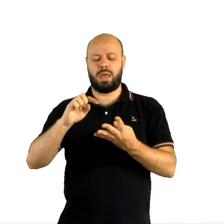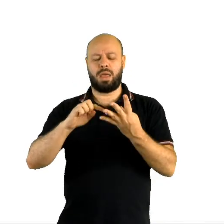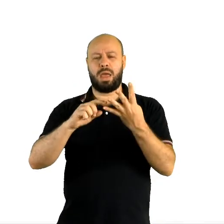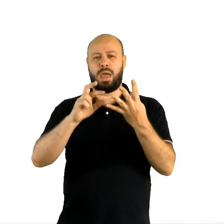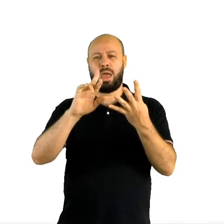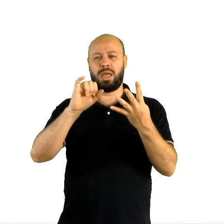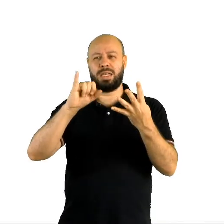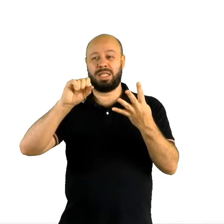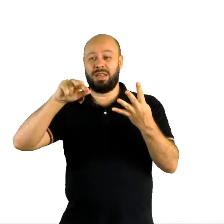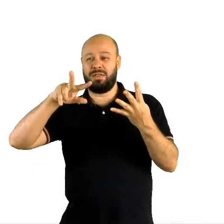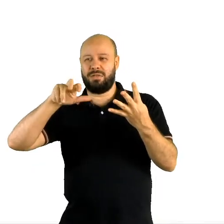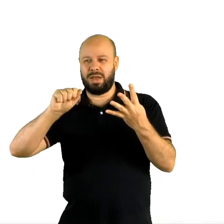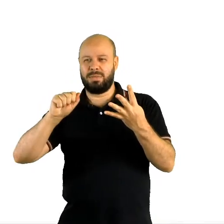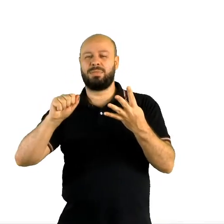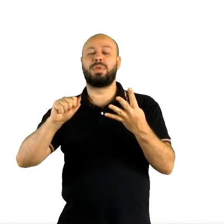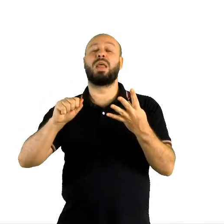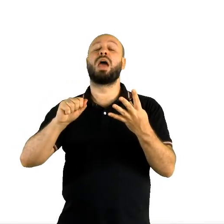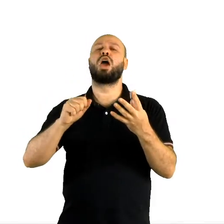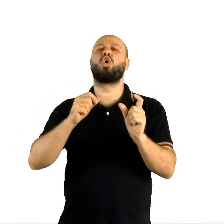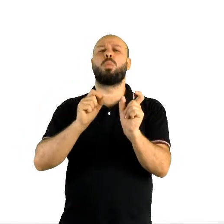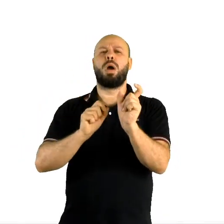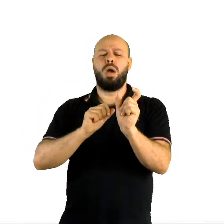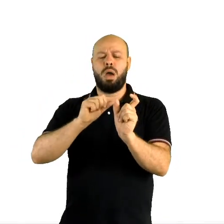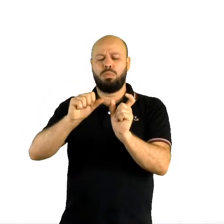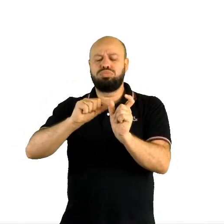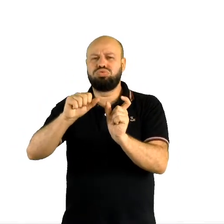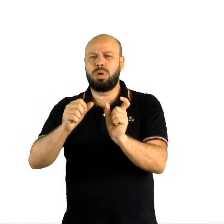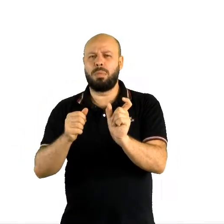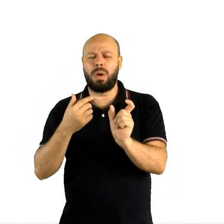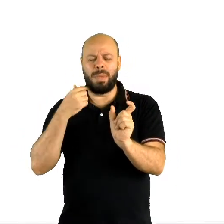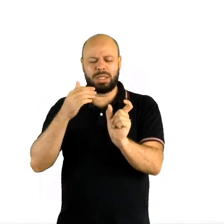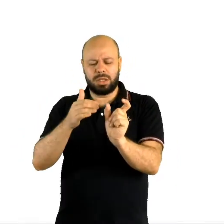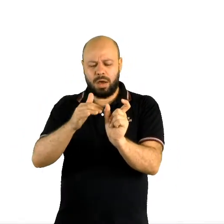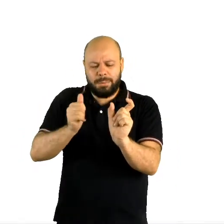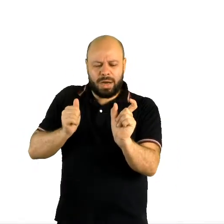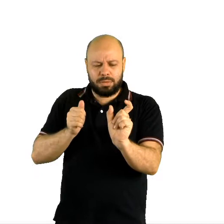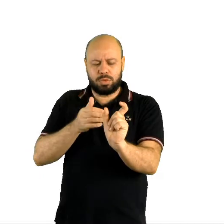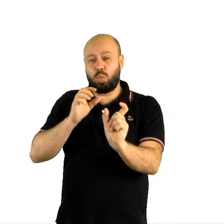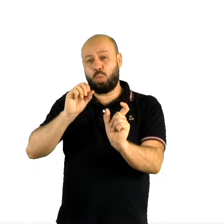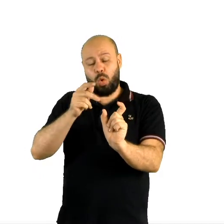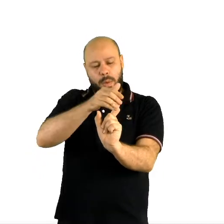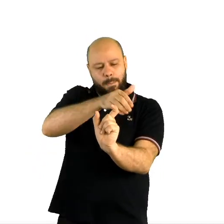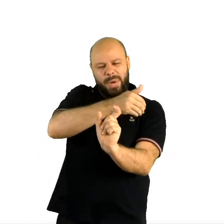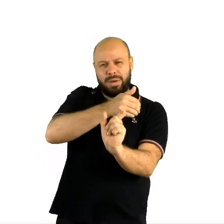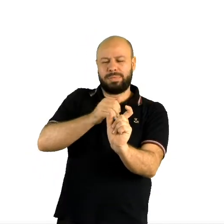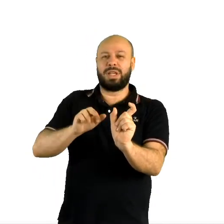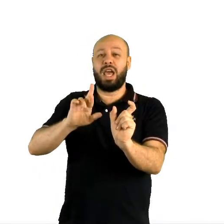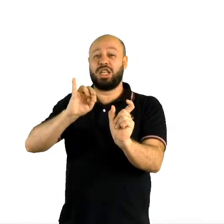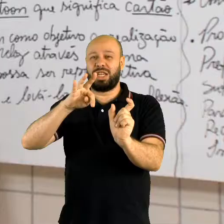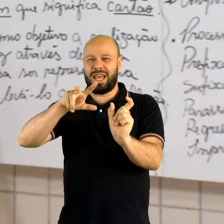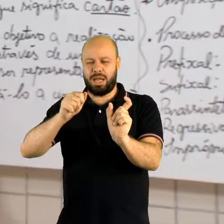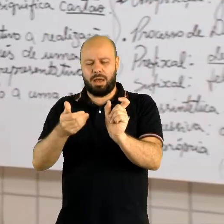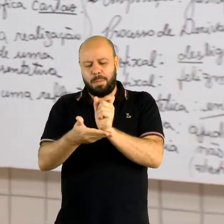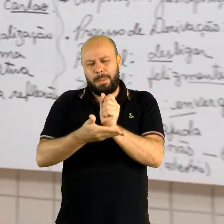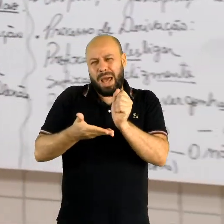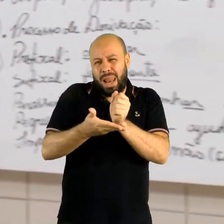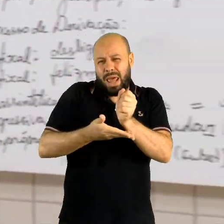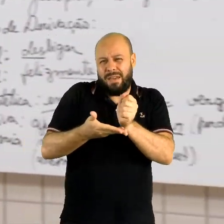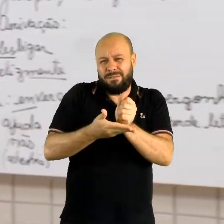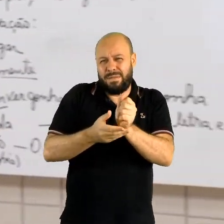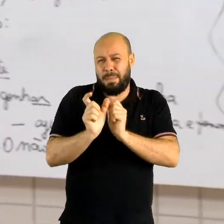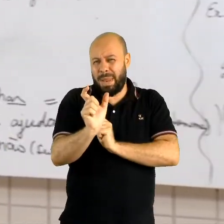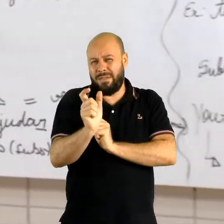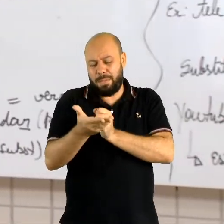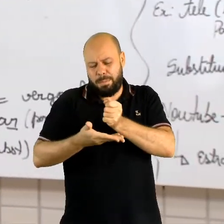palavra derivada por meio da retirada. Eu retirei uma parte da palavra primitiva. Exemplo,